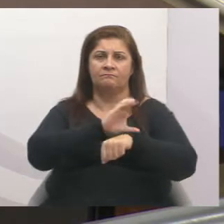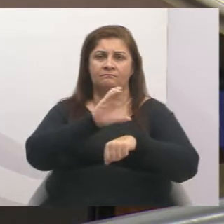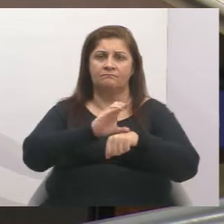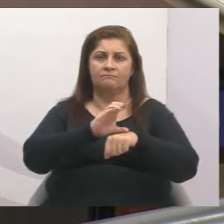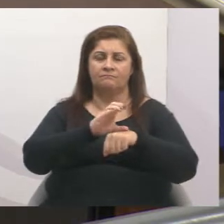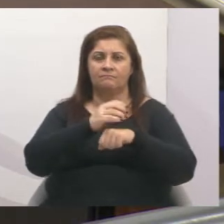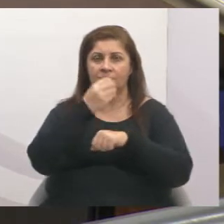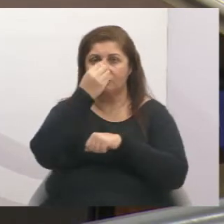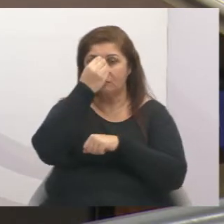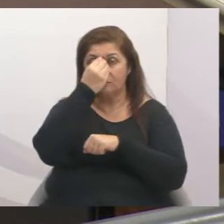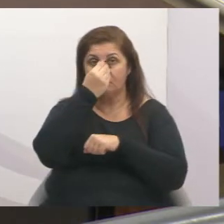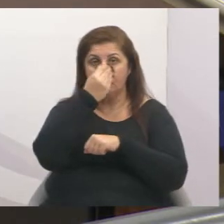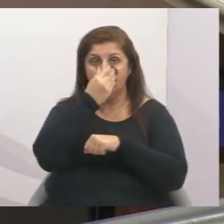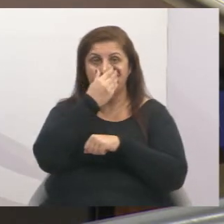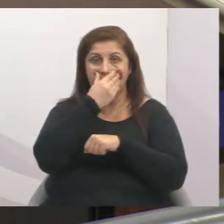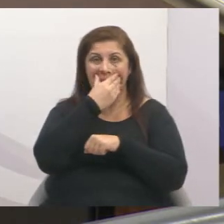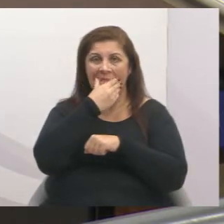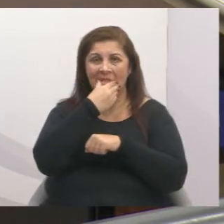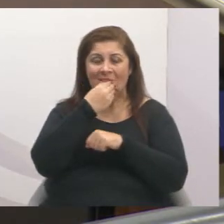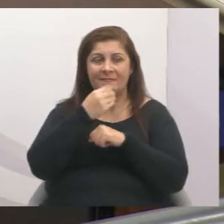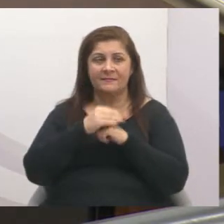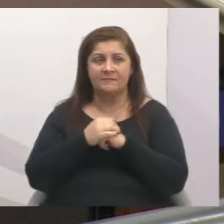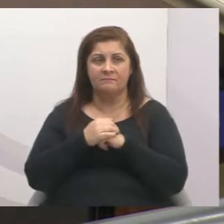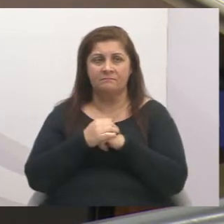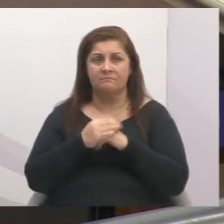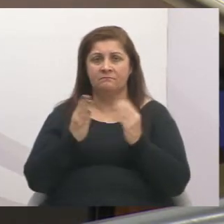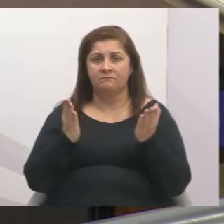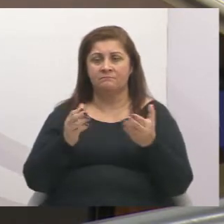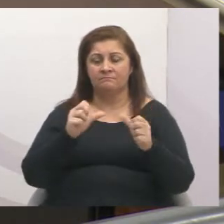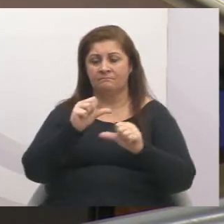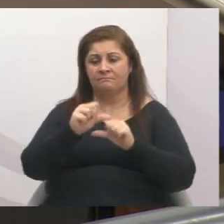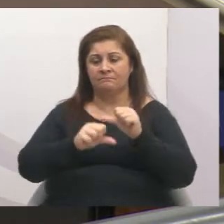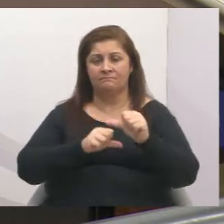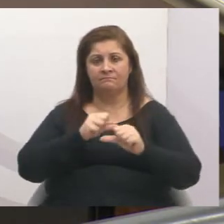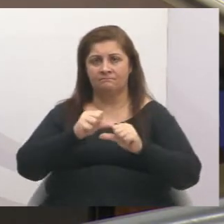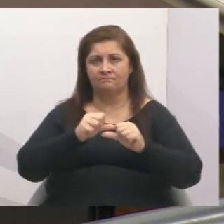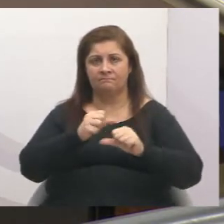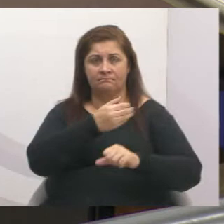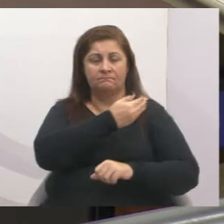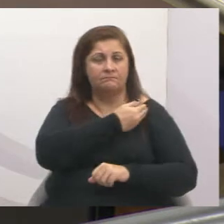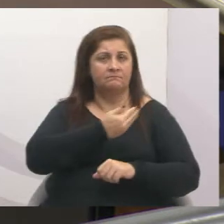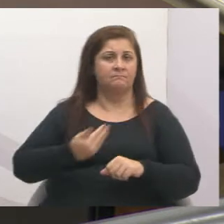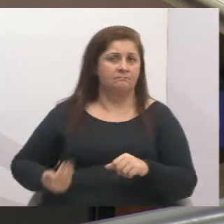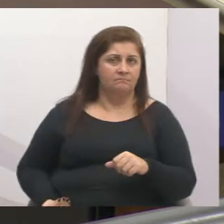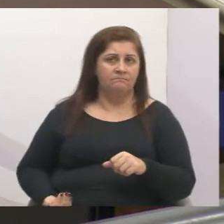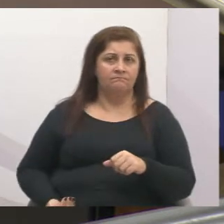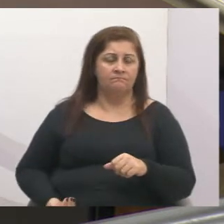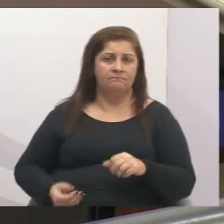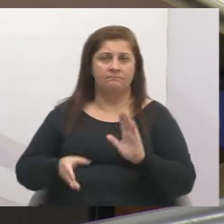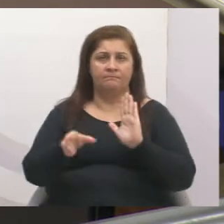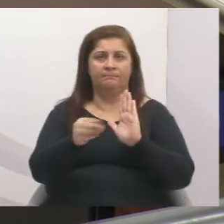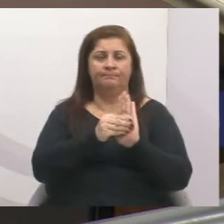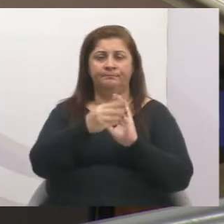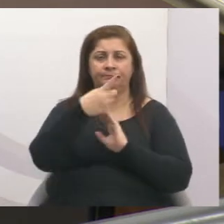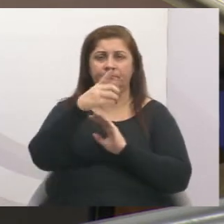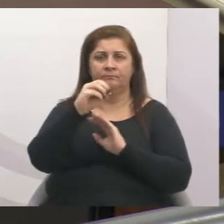texto constitucional agora, que foi alterado pela emenda 103. Nós temos a emenda 113, nós temos a